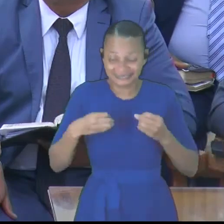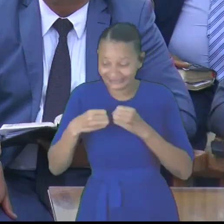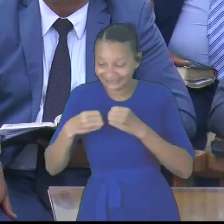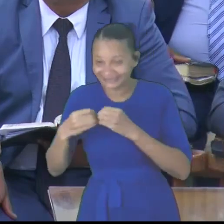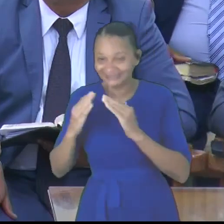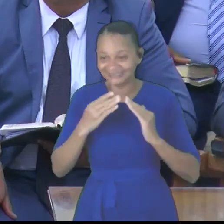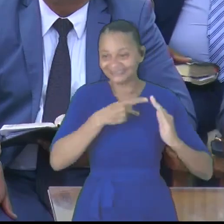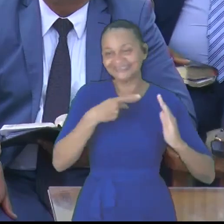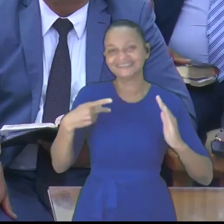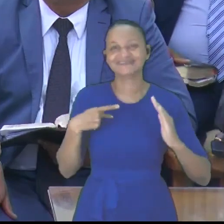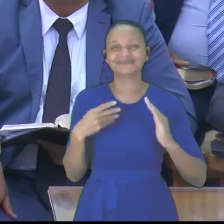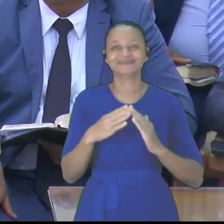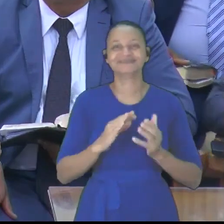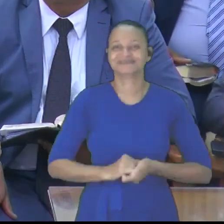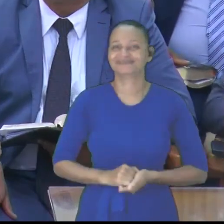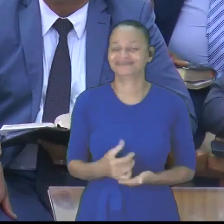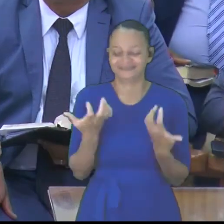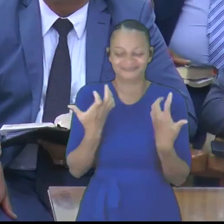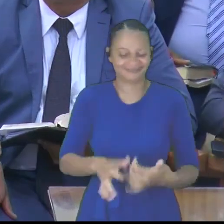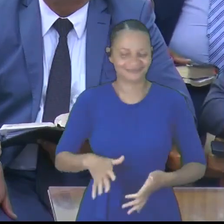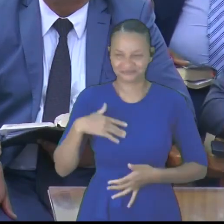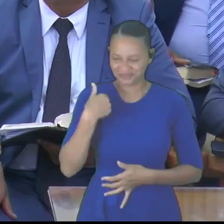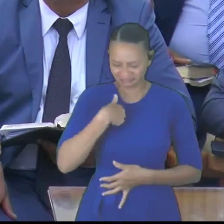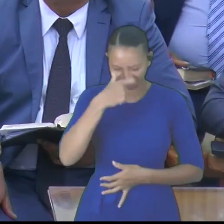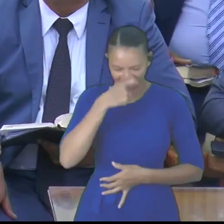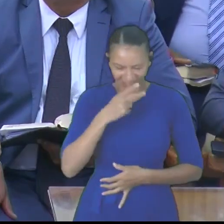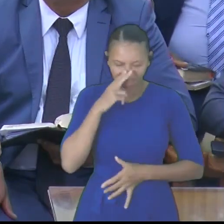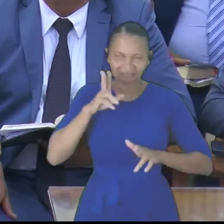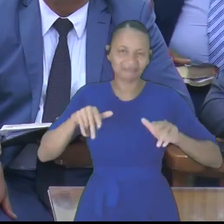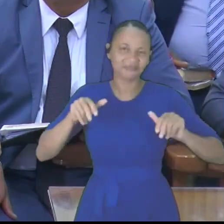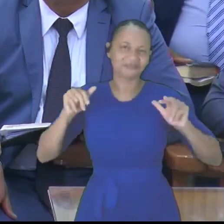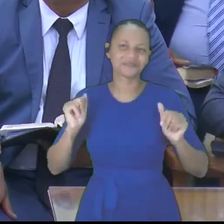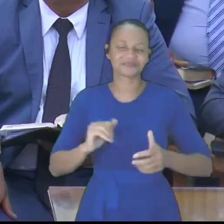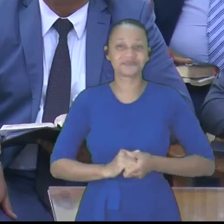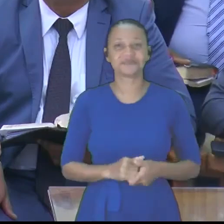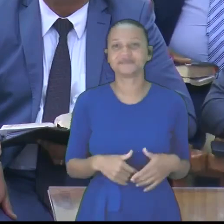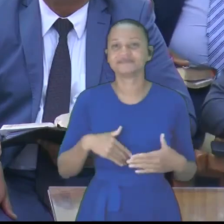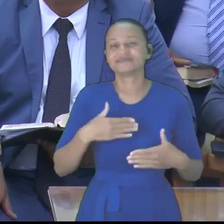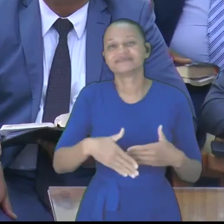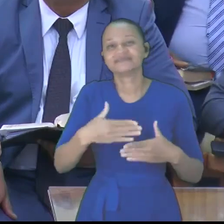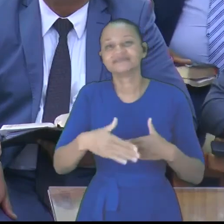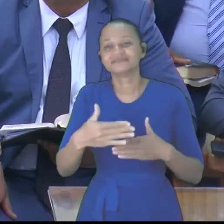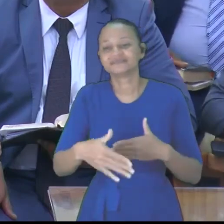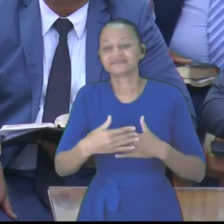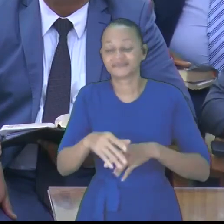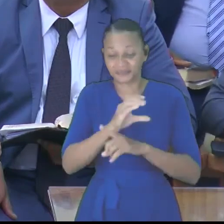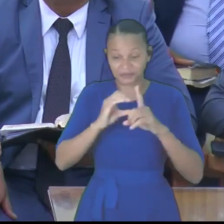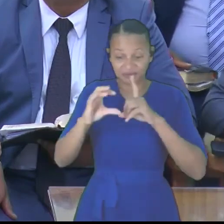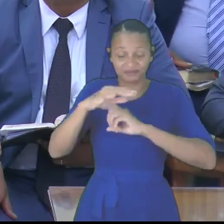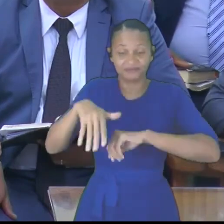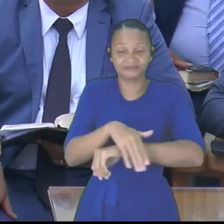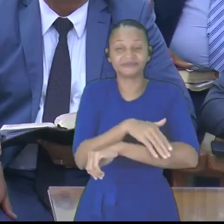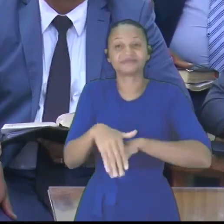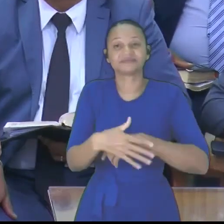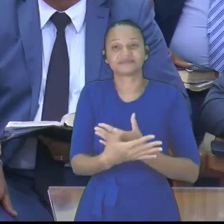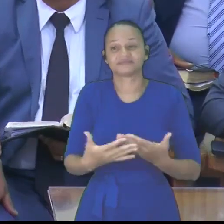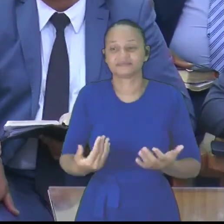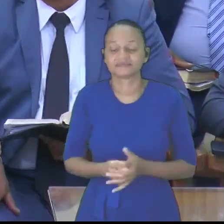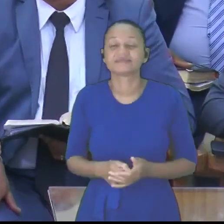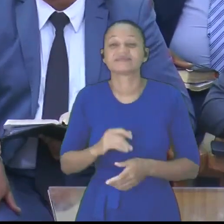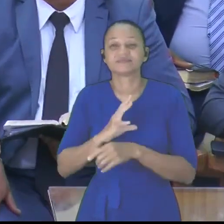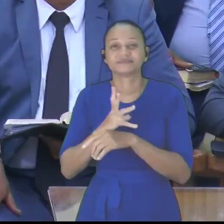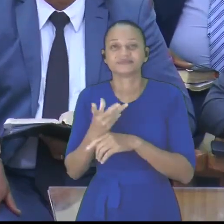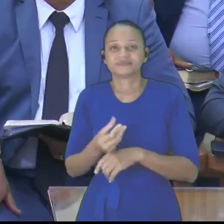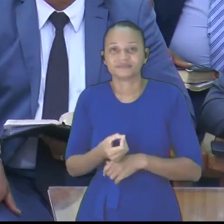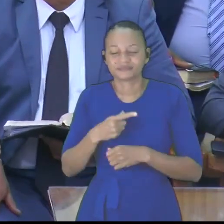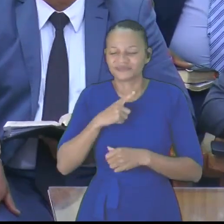casa pastoral da Assembleia de Deus. Não queria saber ser crente. E quando foi numa cruzada, aí nossa igreja estava passando